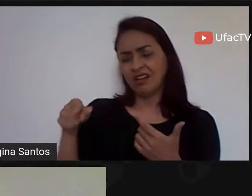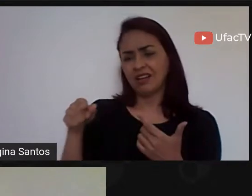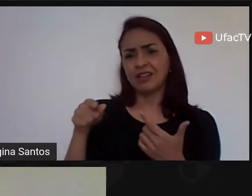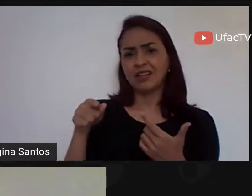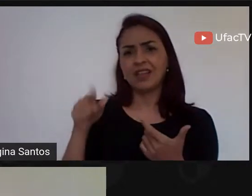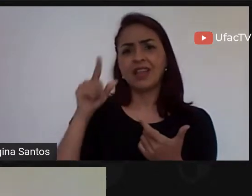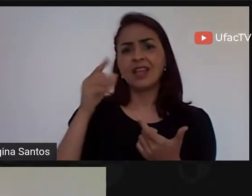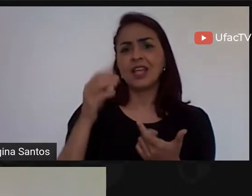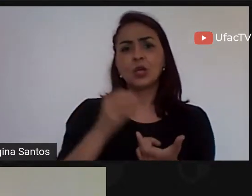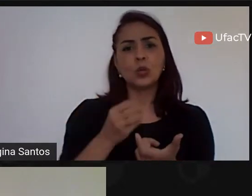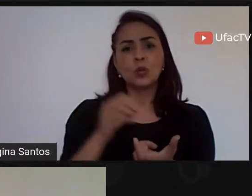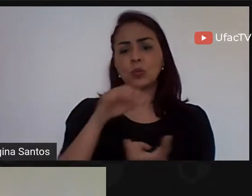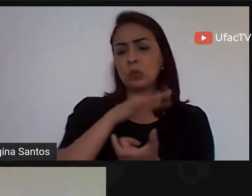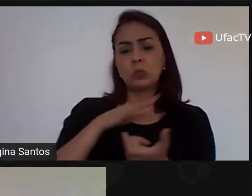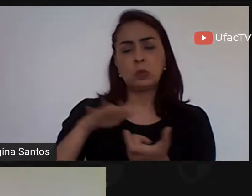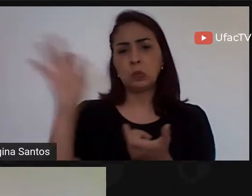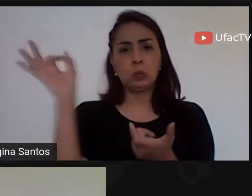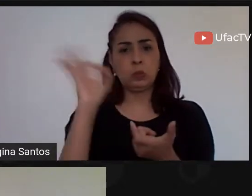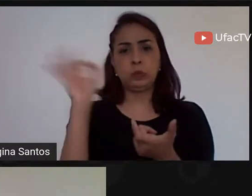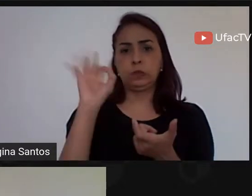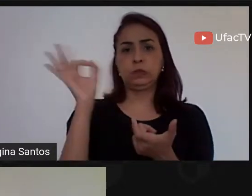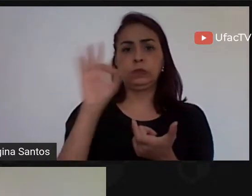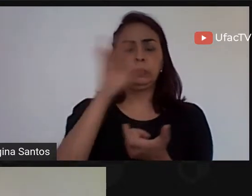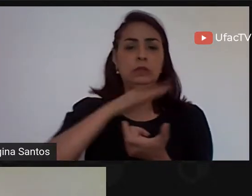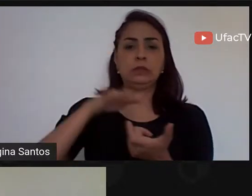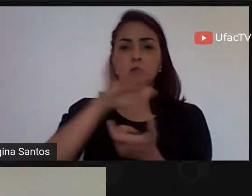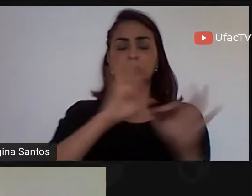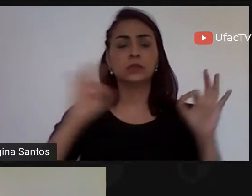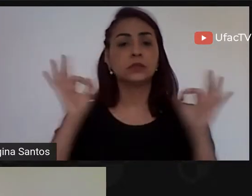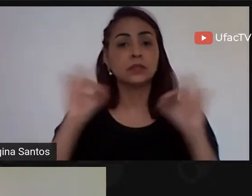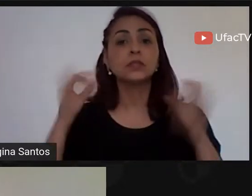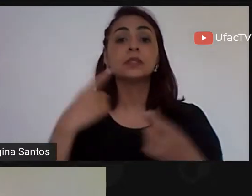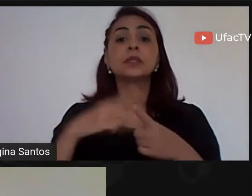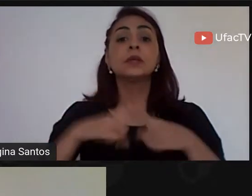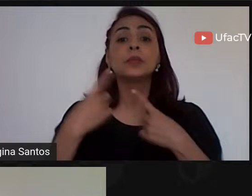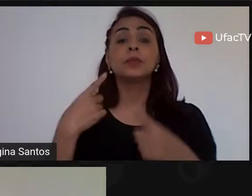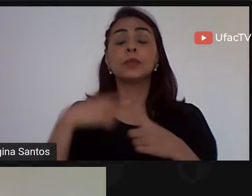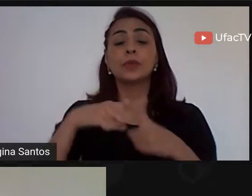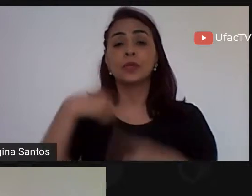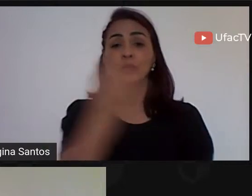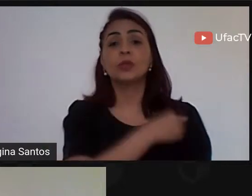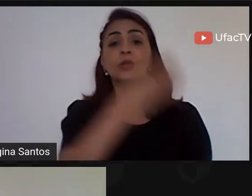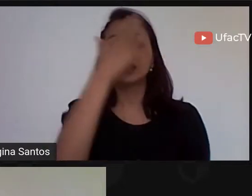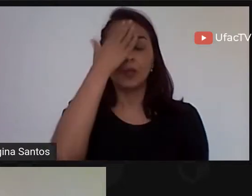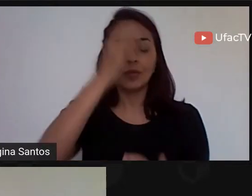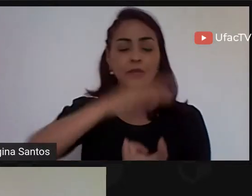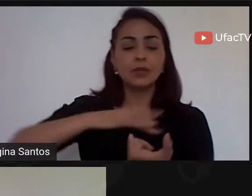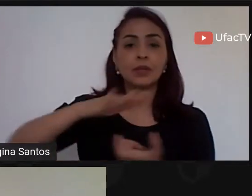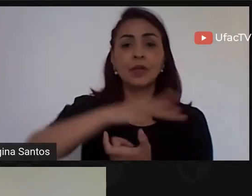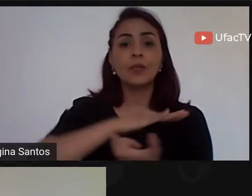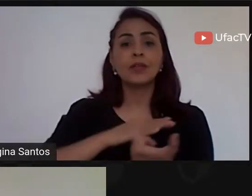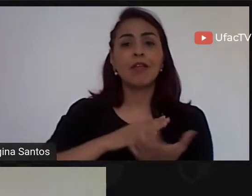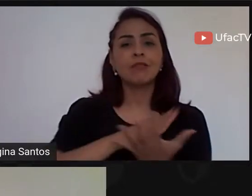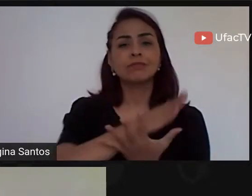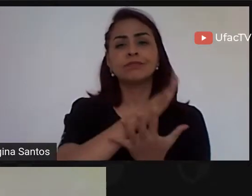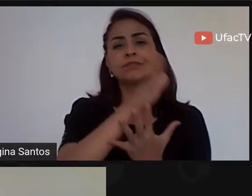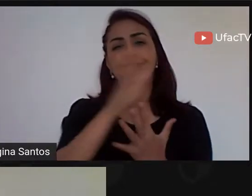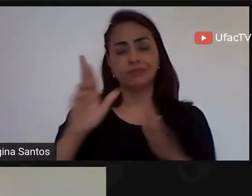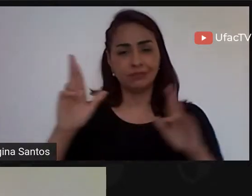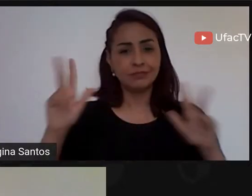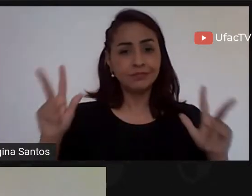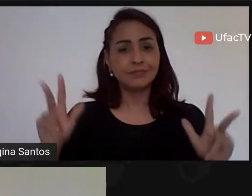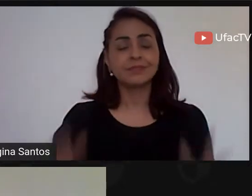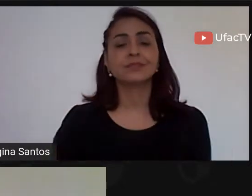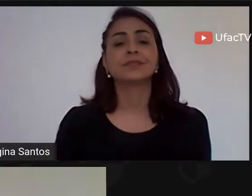sabemos que o letramento ele perpassa os domínios da escolarização, aliás, hoje,